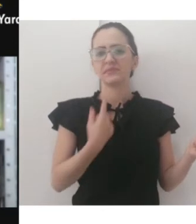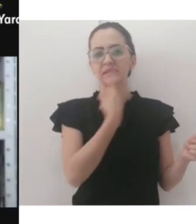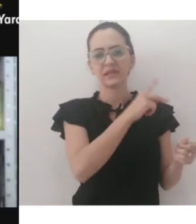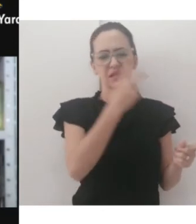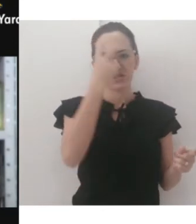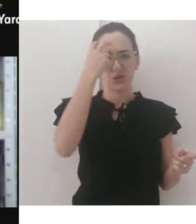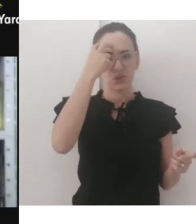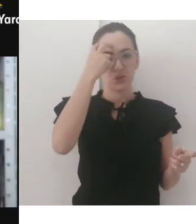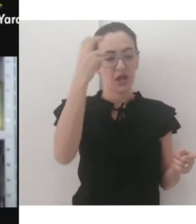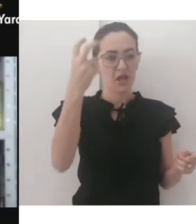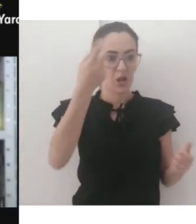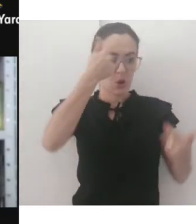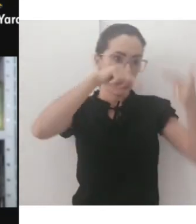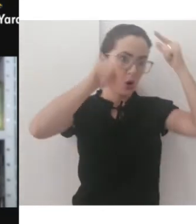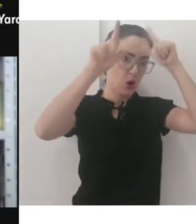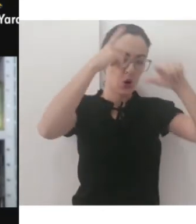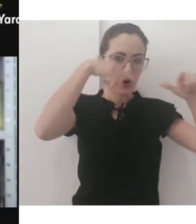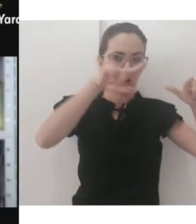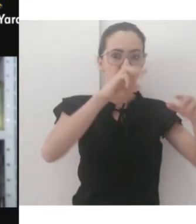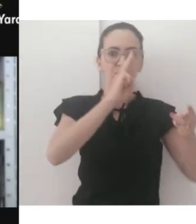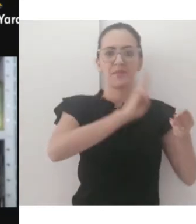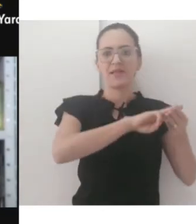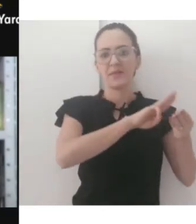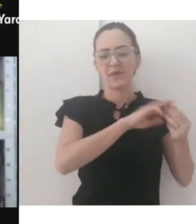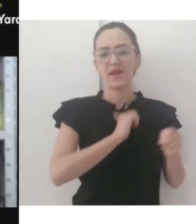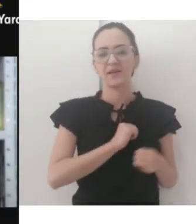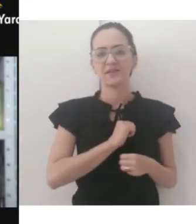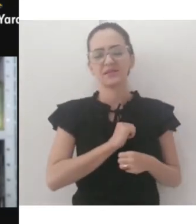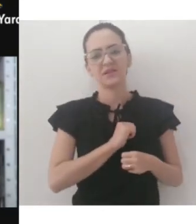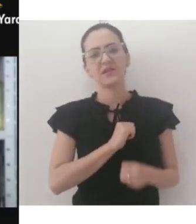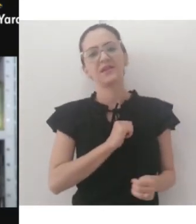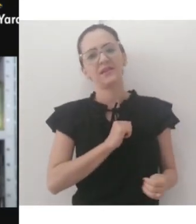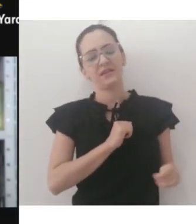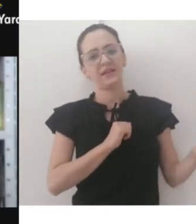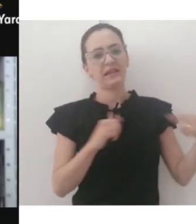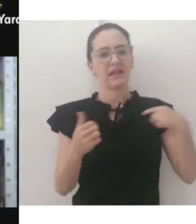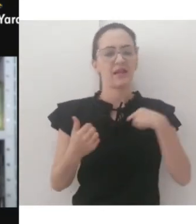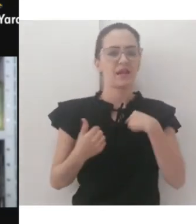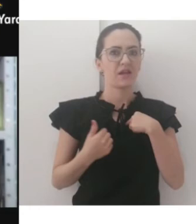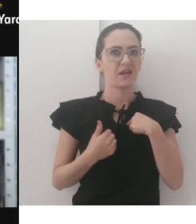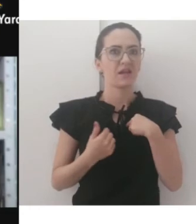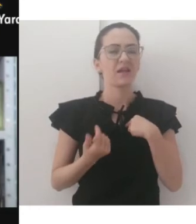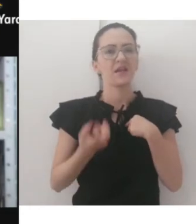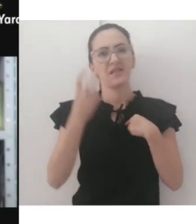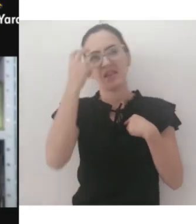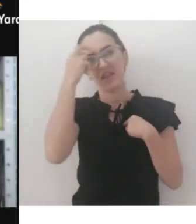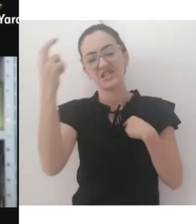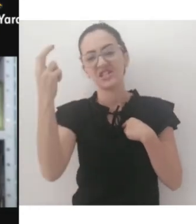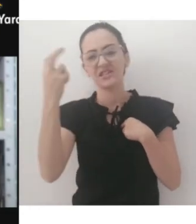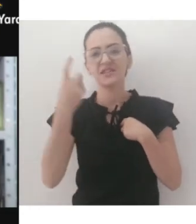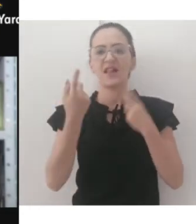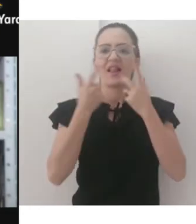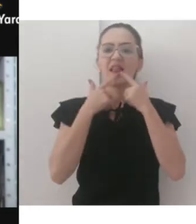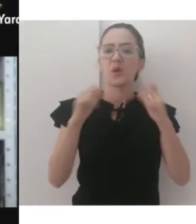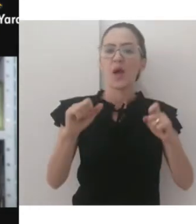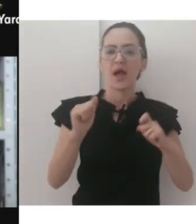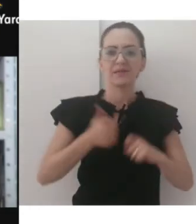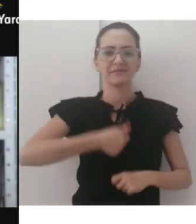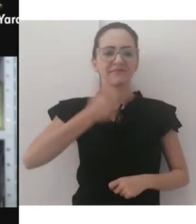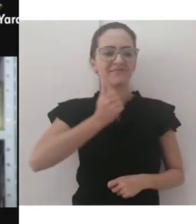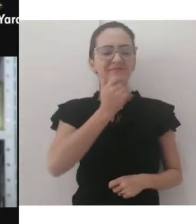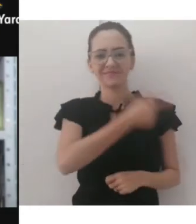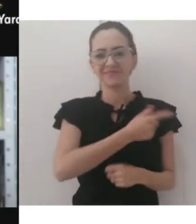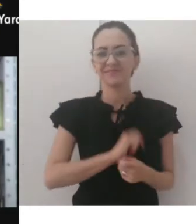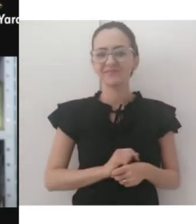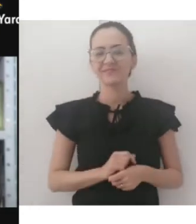vezes, você tem um colega que se dedica e que tem uma inteligência de raciocínio lógico muito maior em matemática, e você já